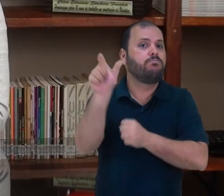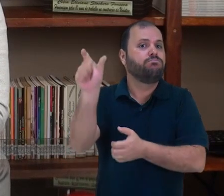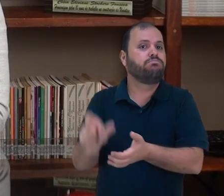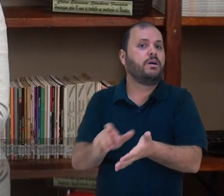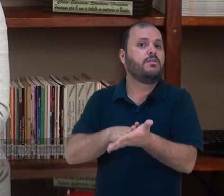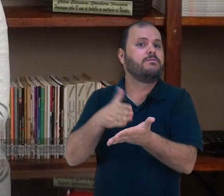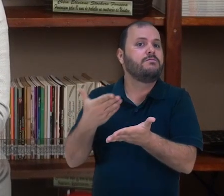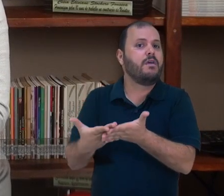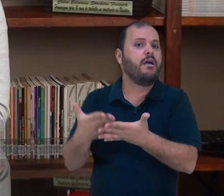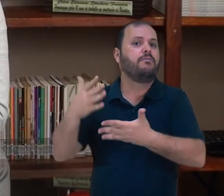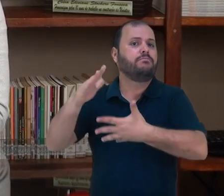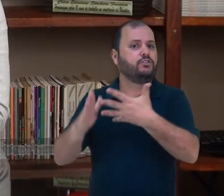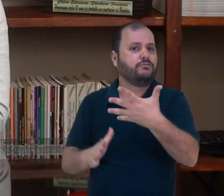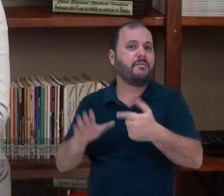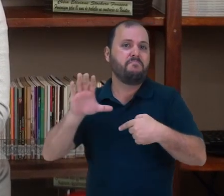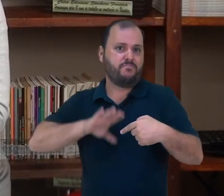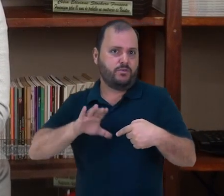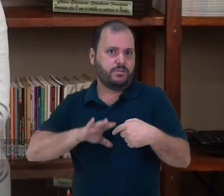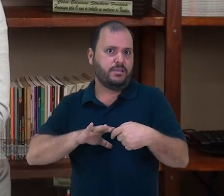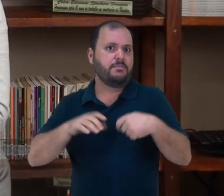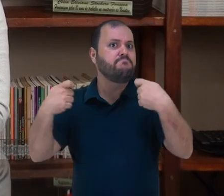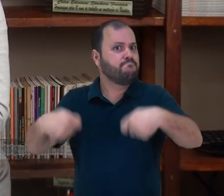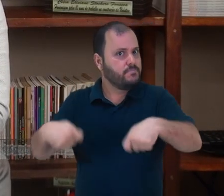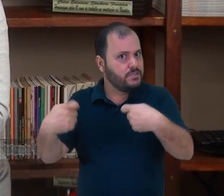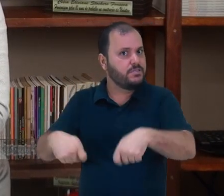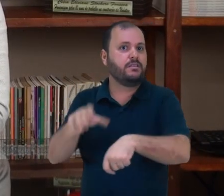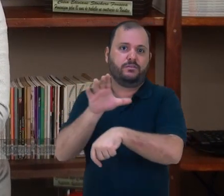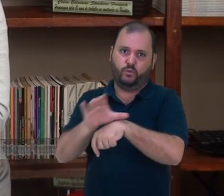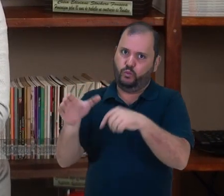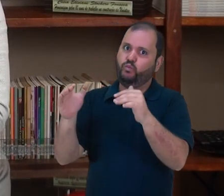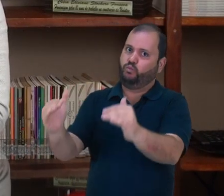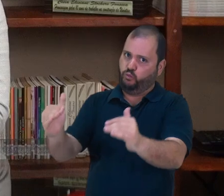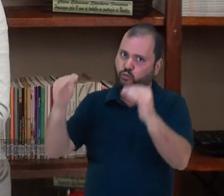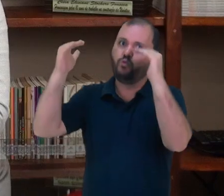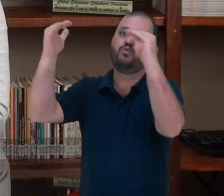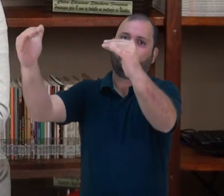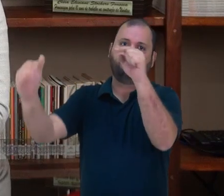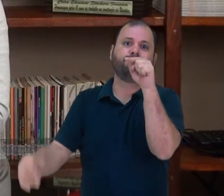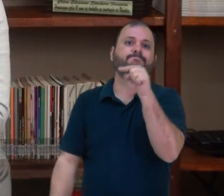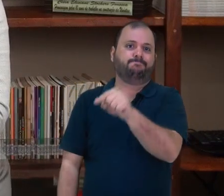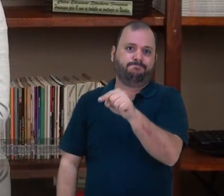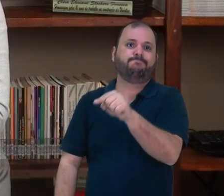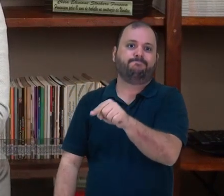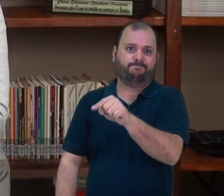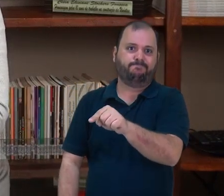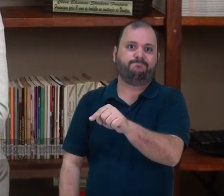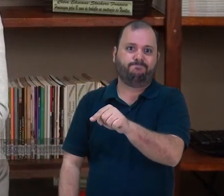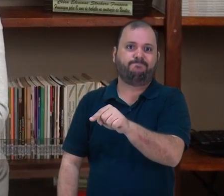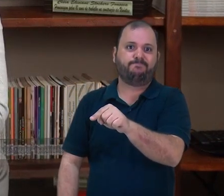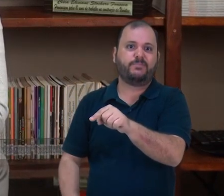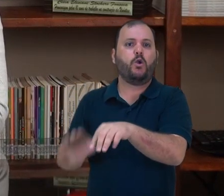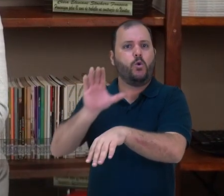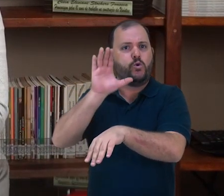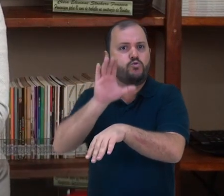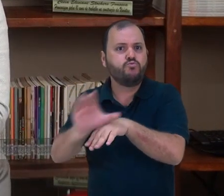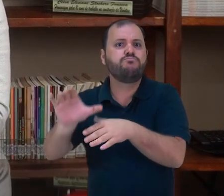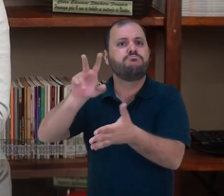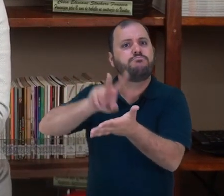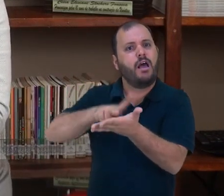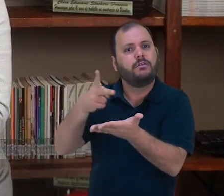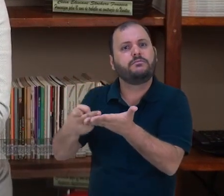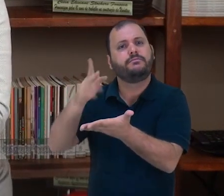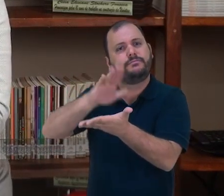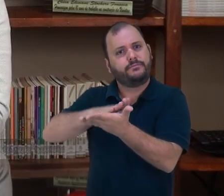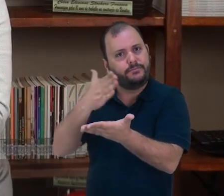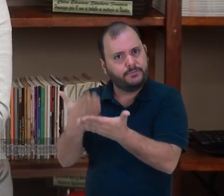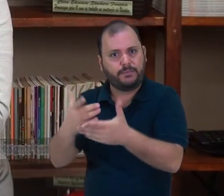língua portuguesa, deve ocorrer por meio de curso superior de tradução e interpretação, com